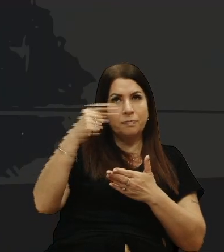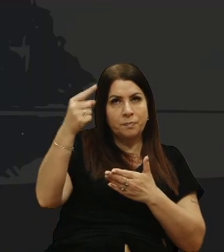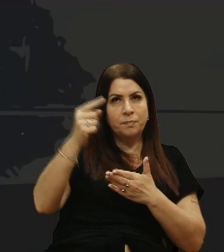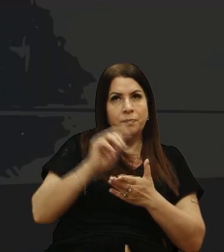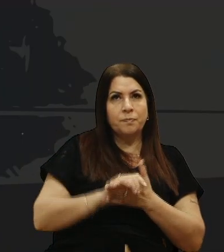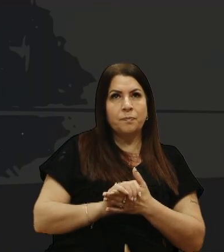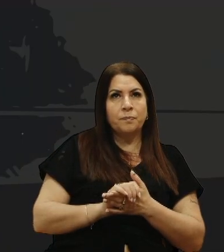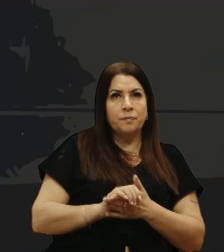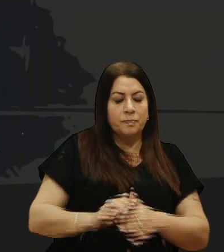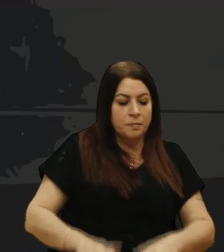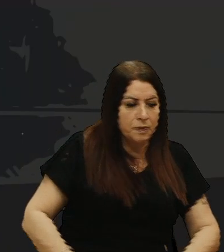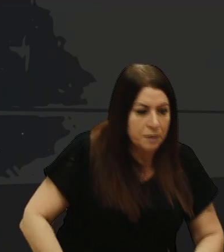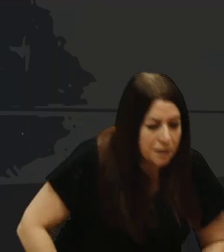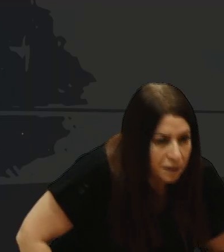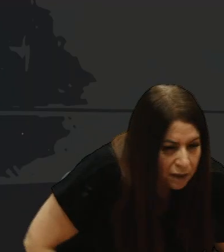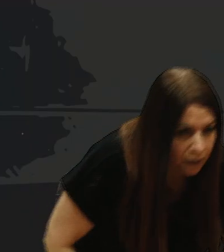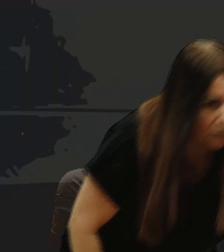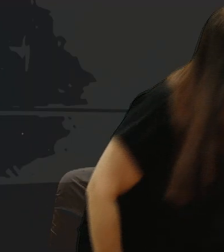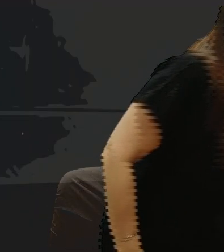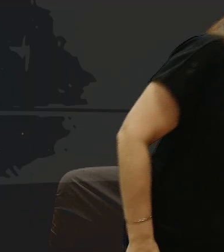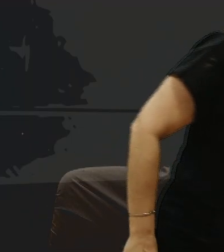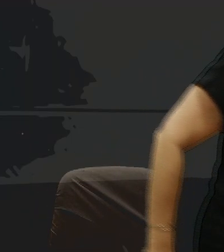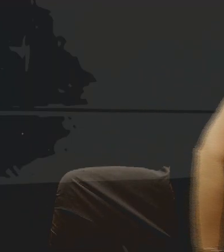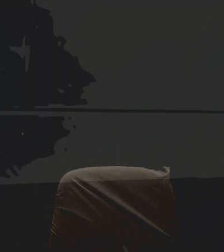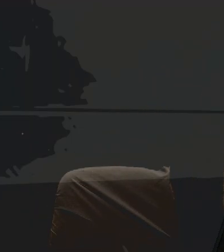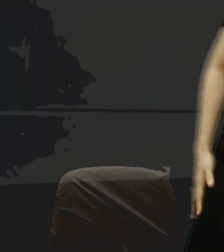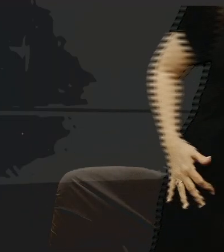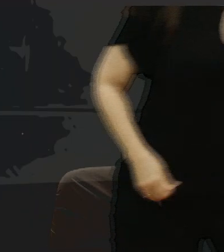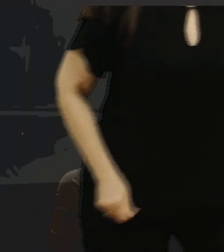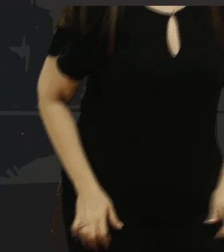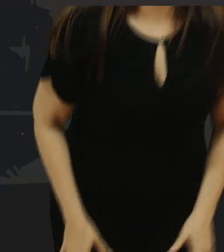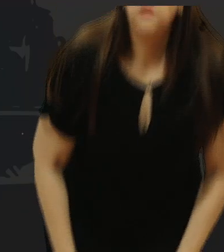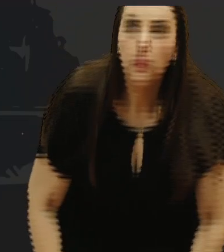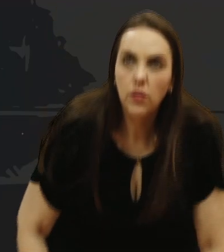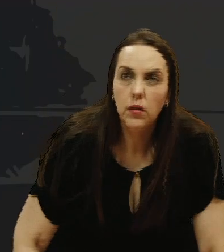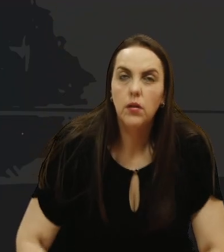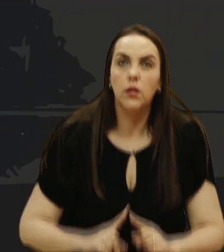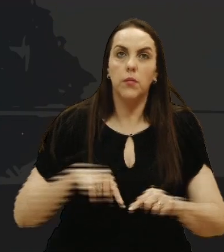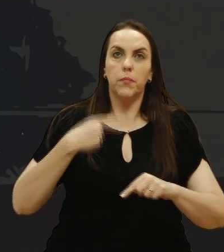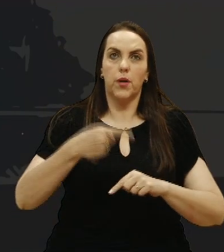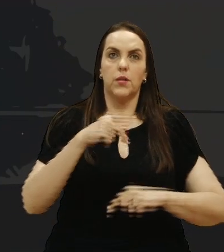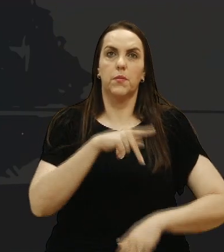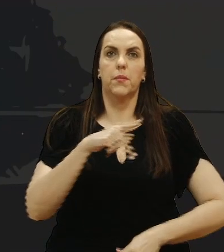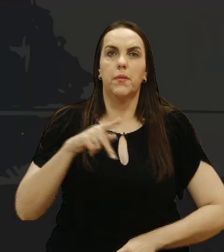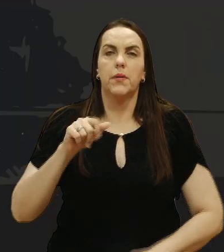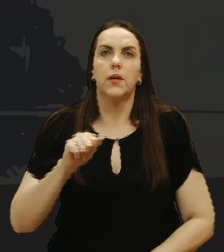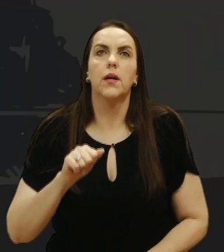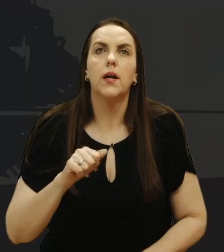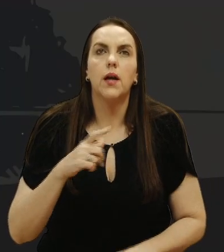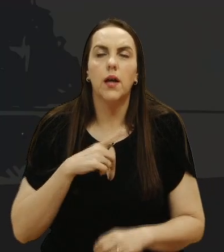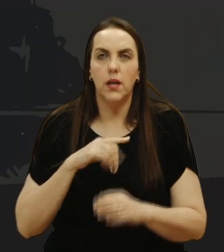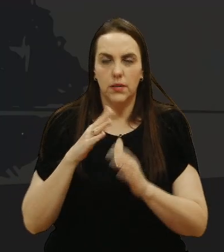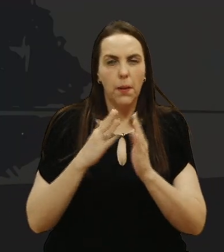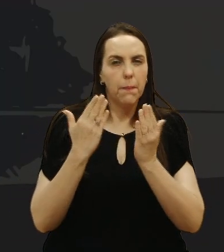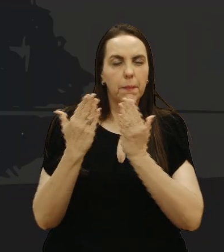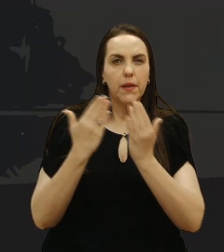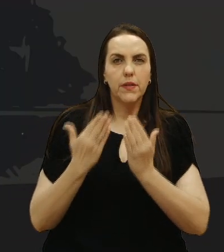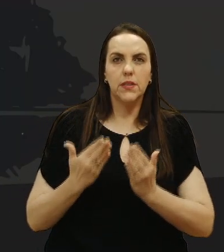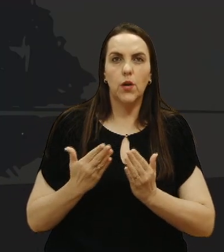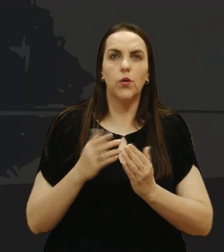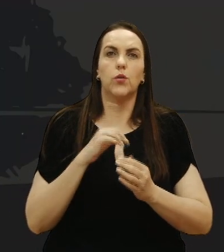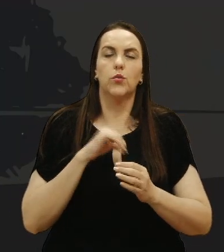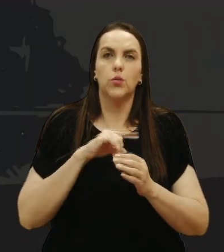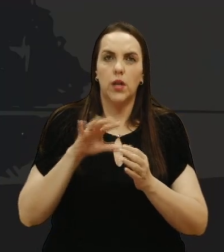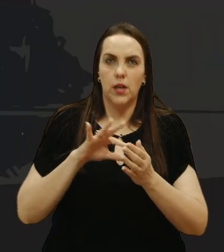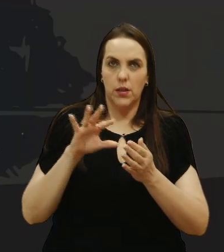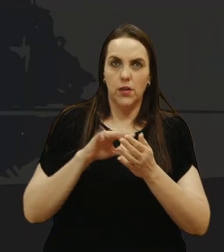favor. Agora, o próximo PPA, nós temos mais de 277 milhões previstos. O recurso para